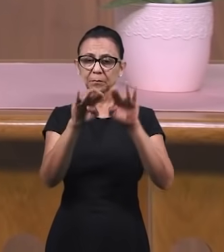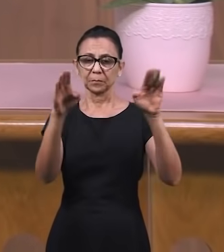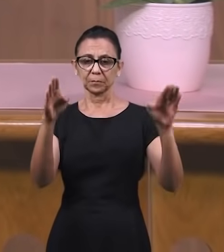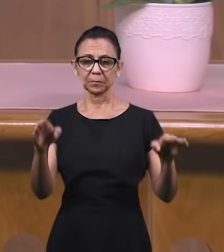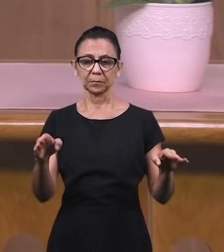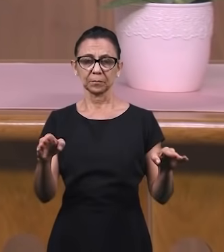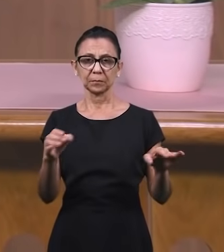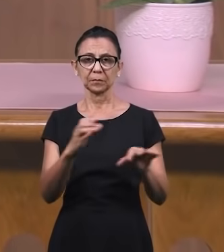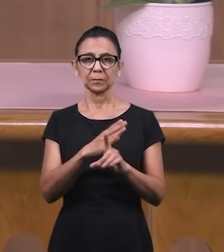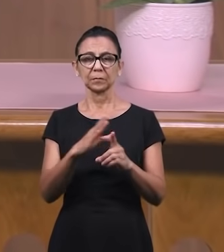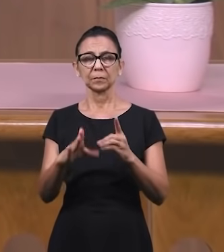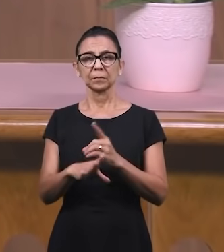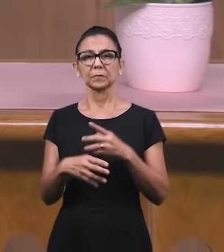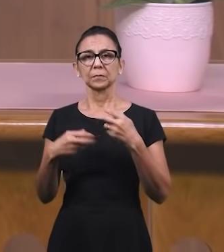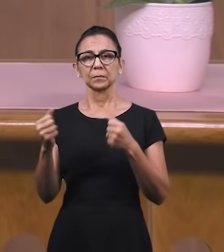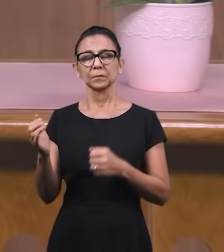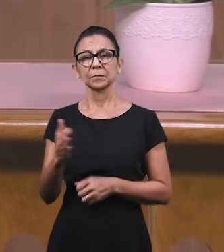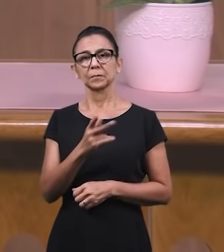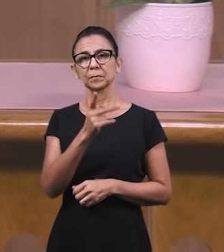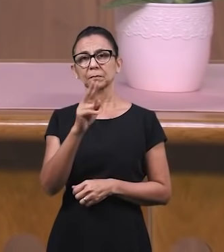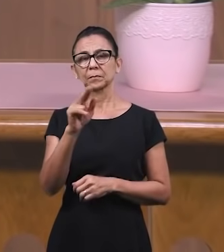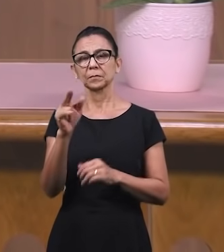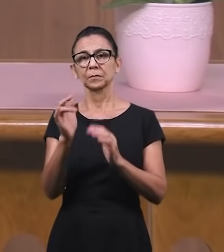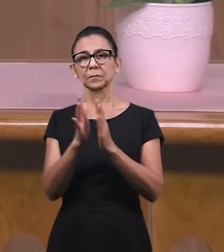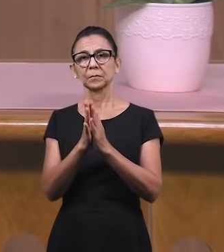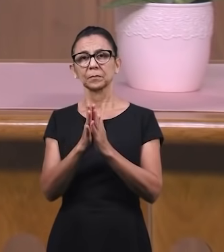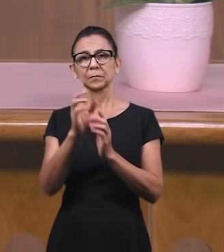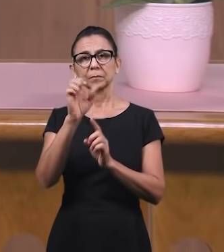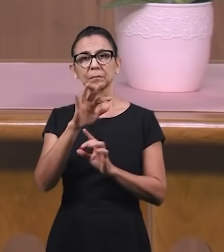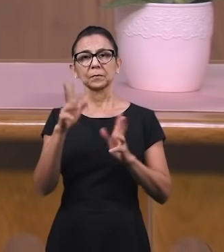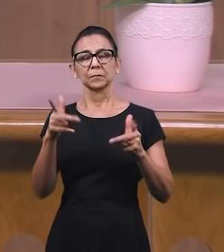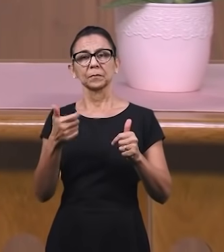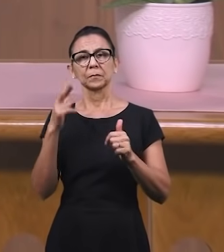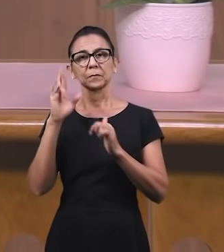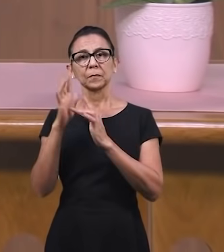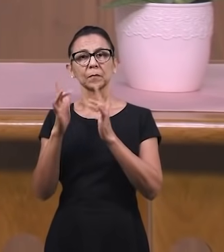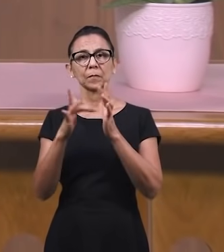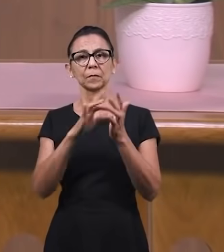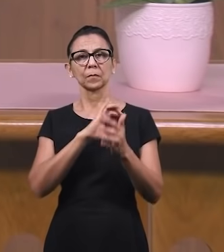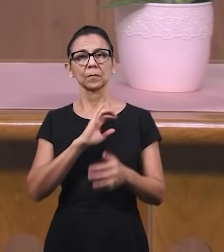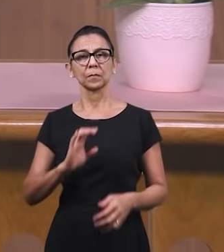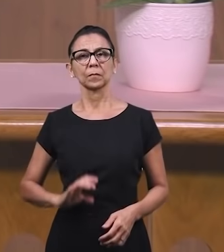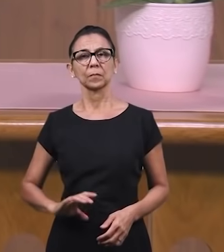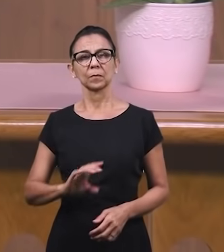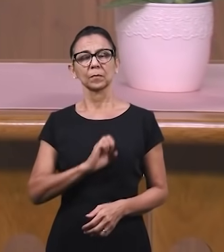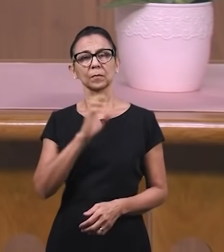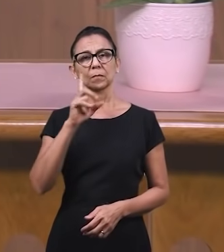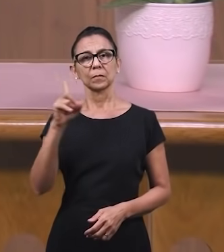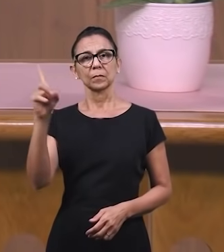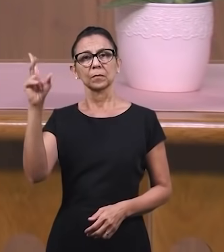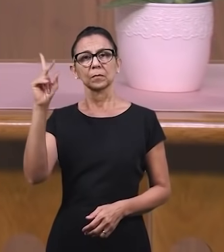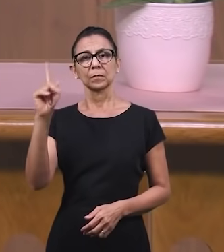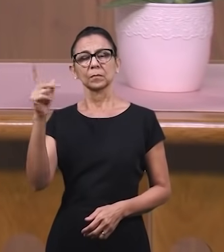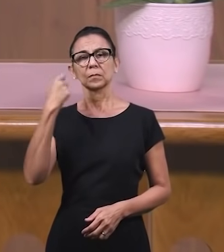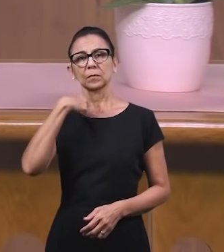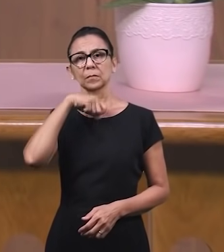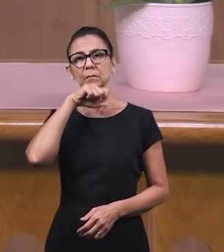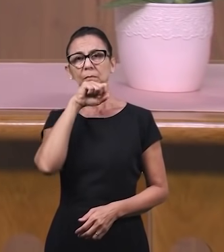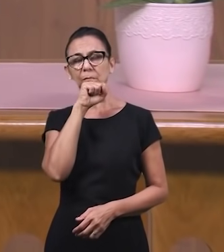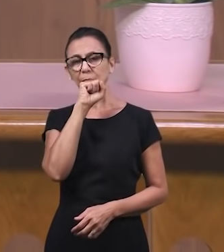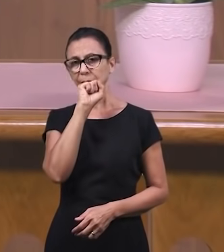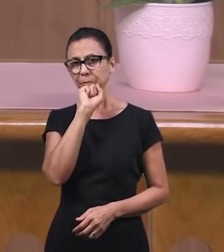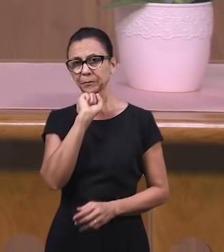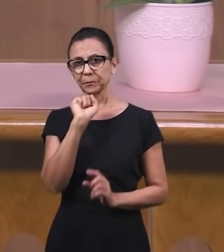pedimos, recebe no Teu altar este culto, em Teu nome dizemos, que a graça maravilhosa do Senhor e Salvador Jesus Cristo, o amor de Deus, nosso eterno Pai,